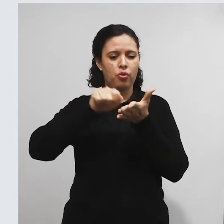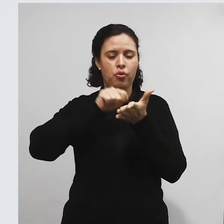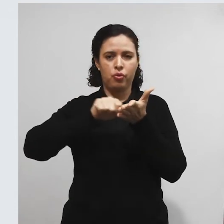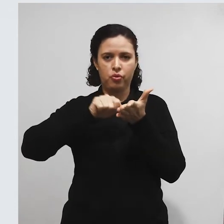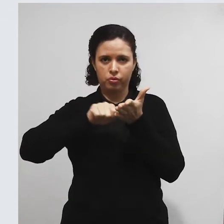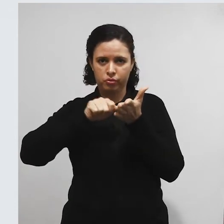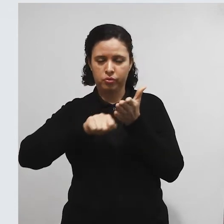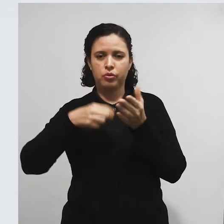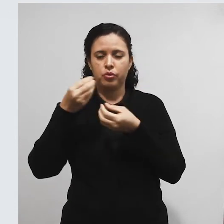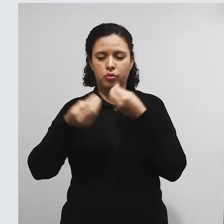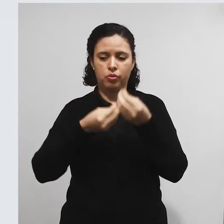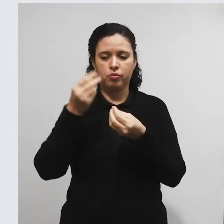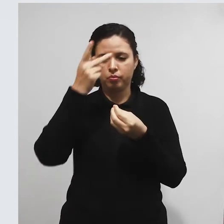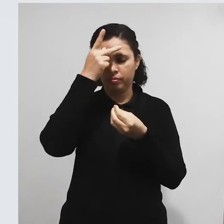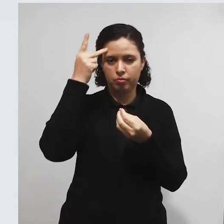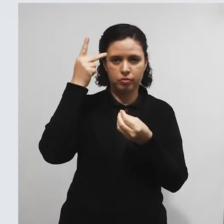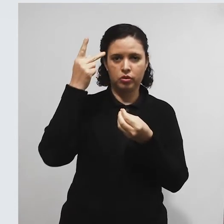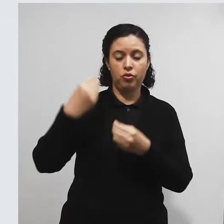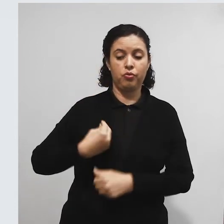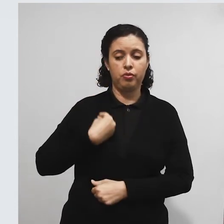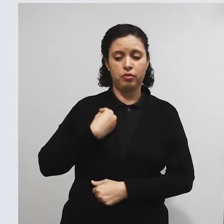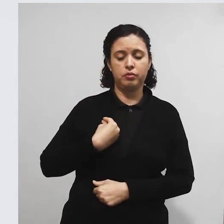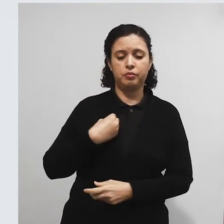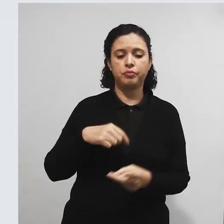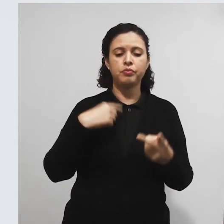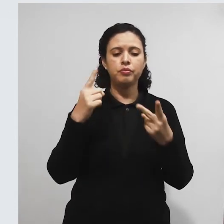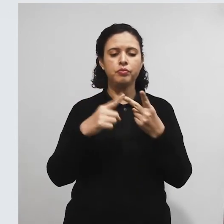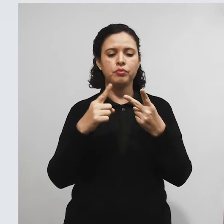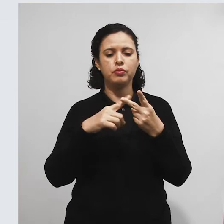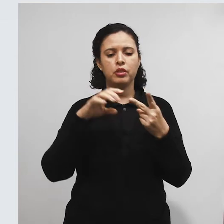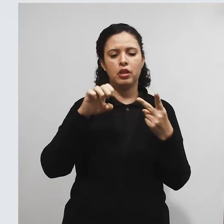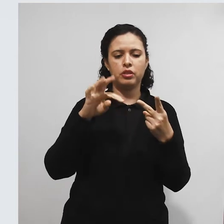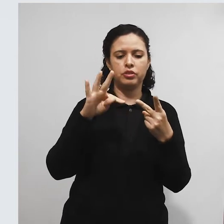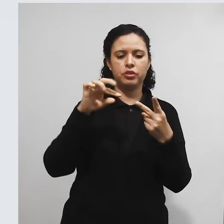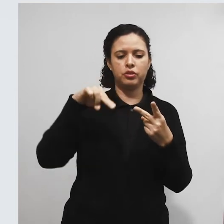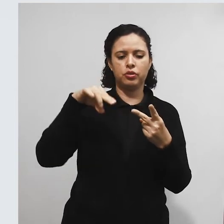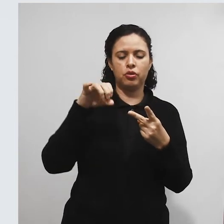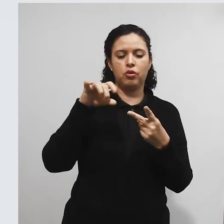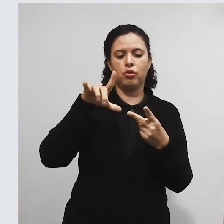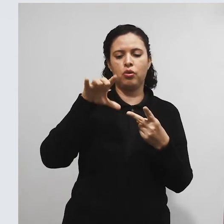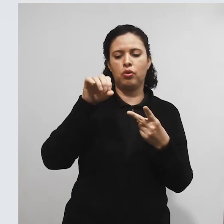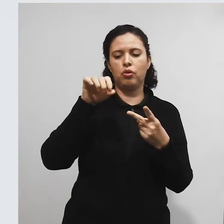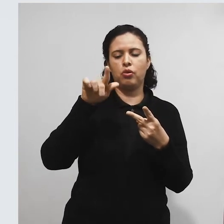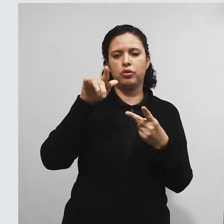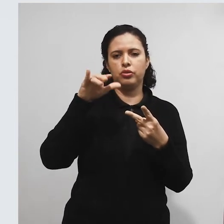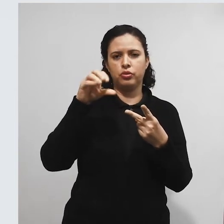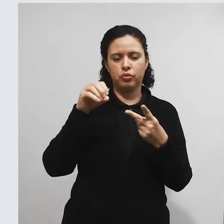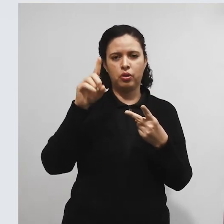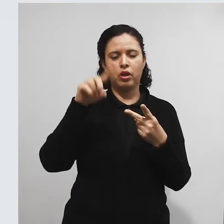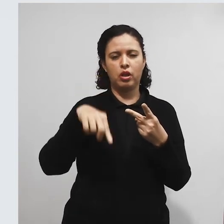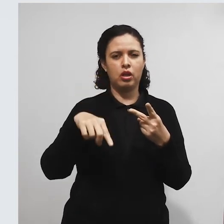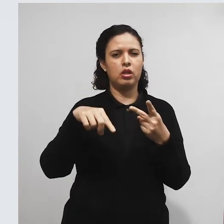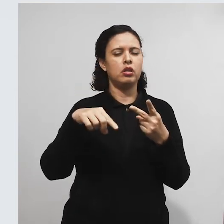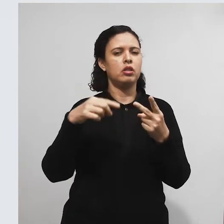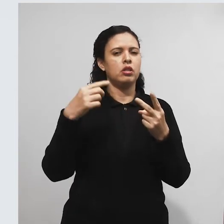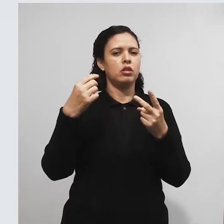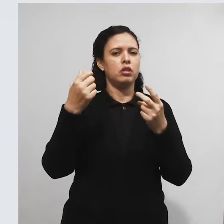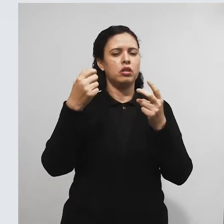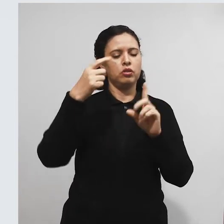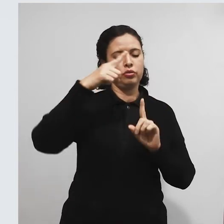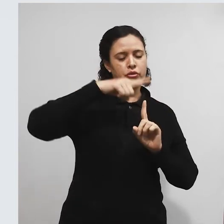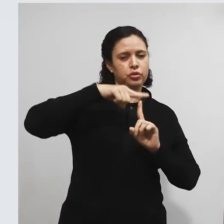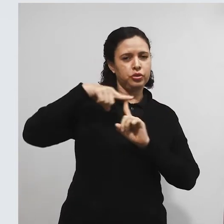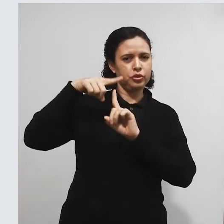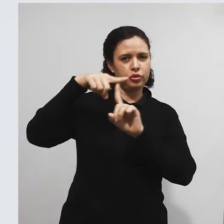registra o modo como as pessoas vivem. O etnológico classifica comparativamente